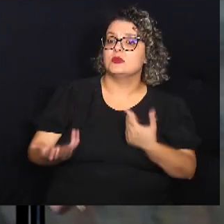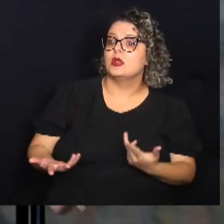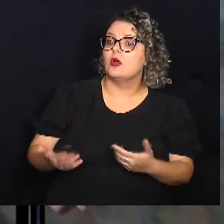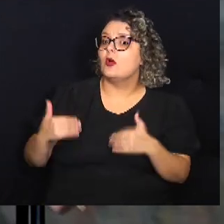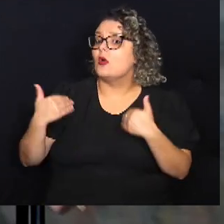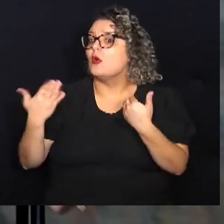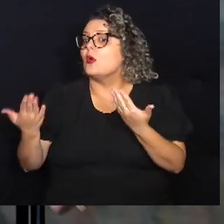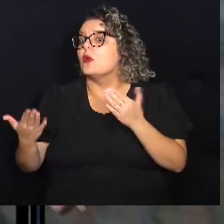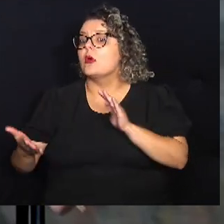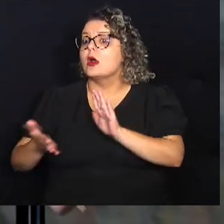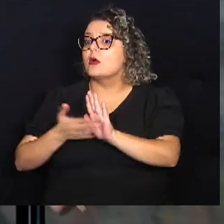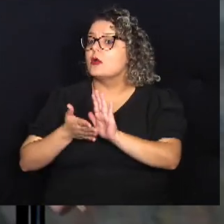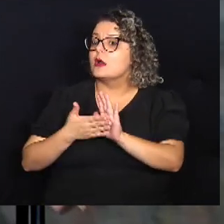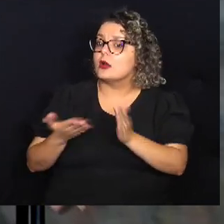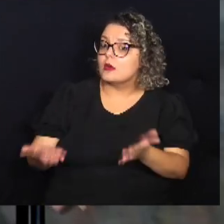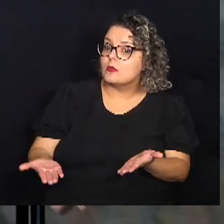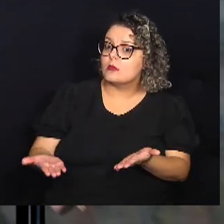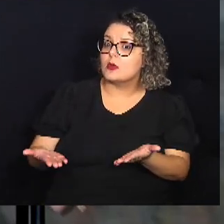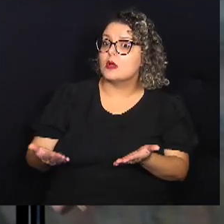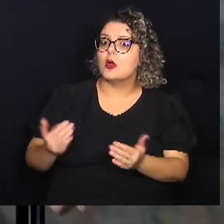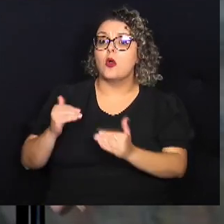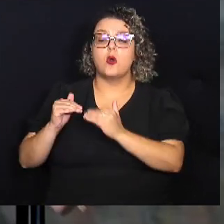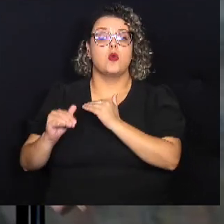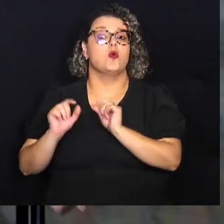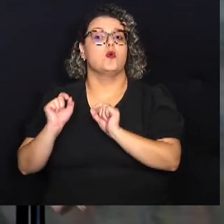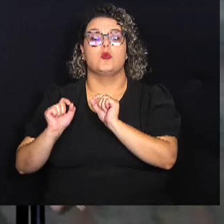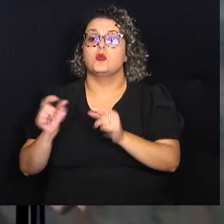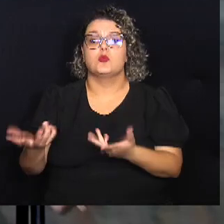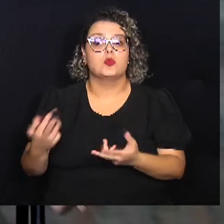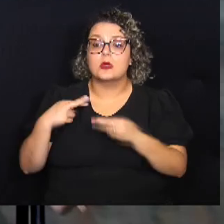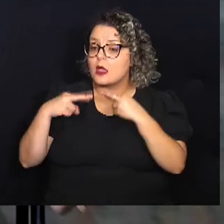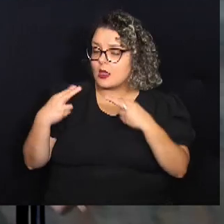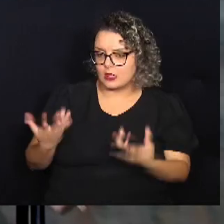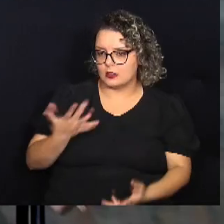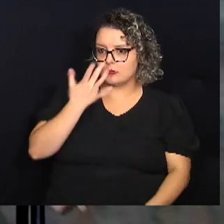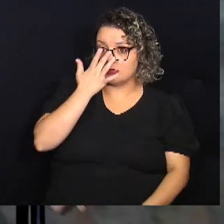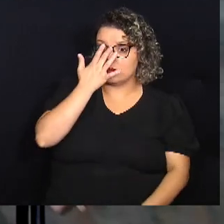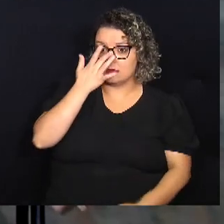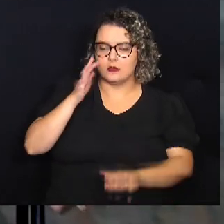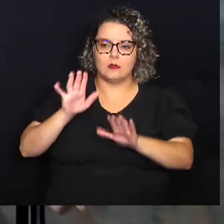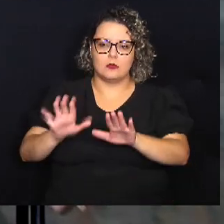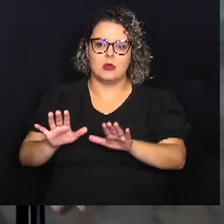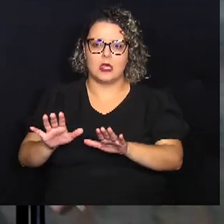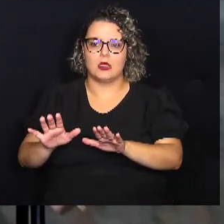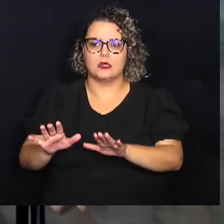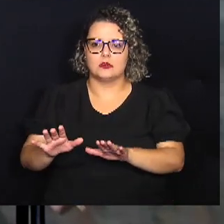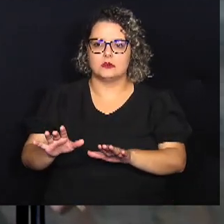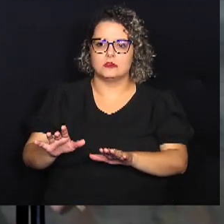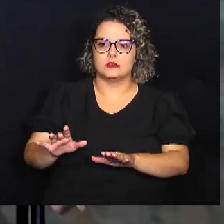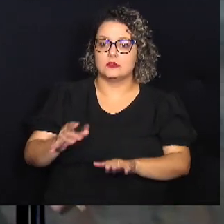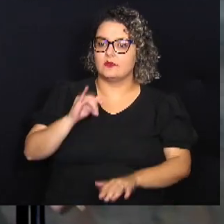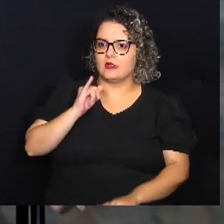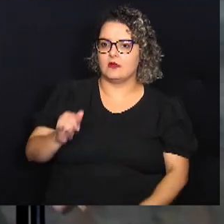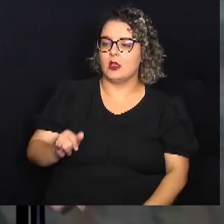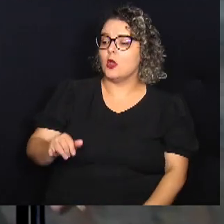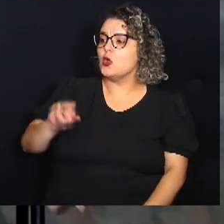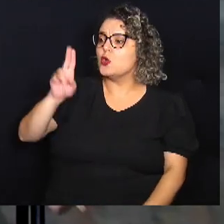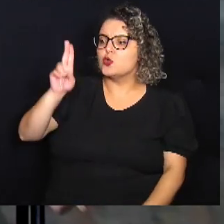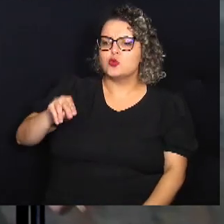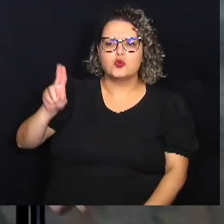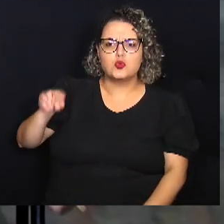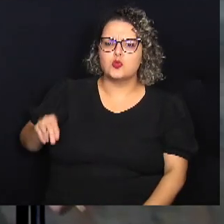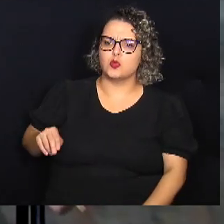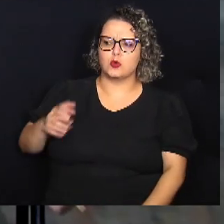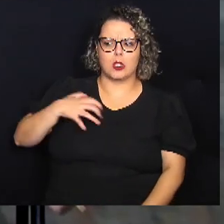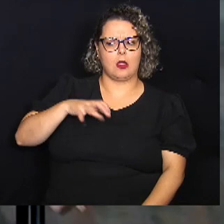era a proposta, contra o que eles estavam reclamando. Mas era assim, não nunca busque